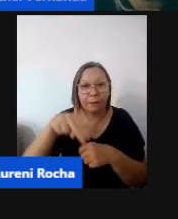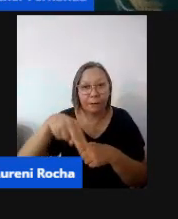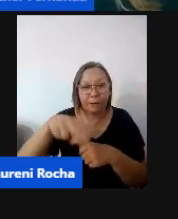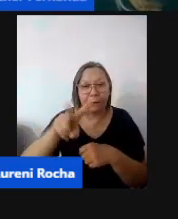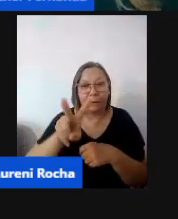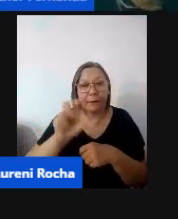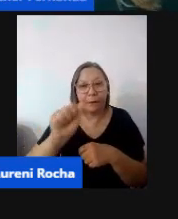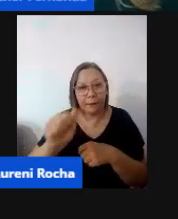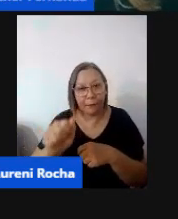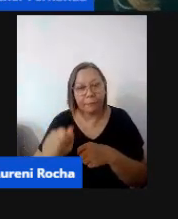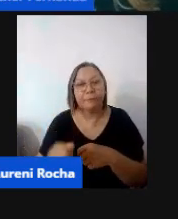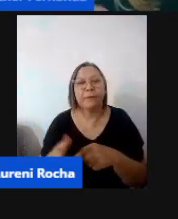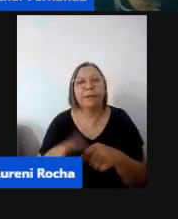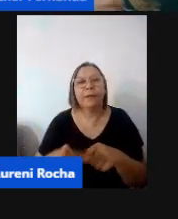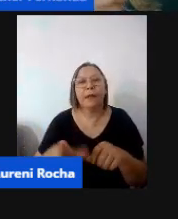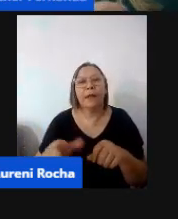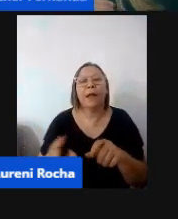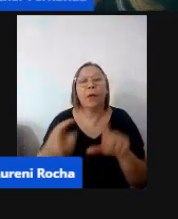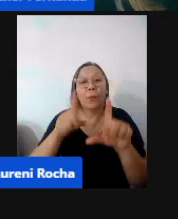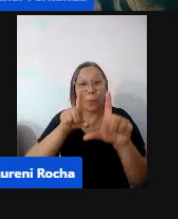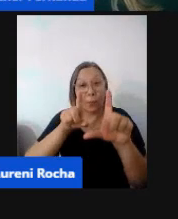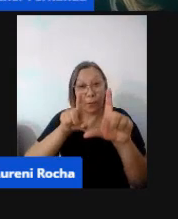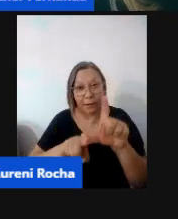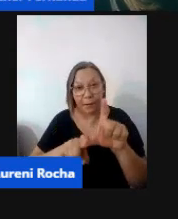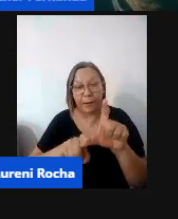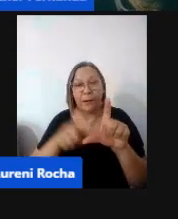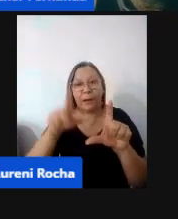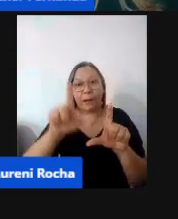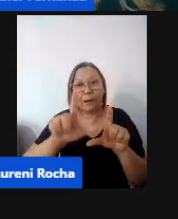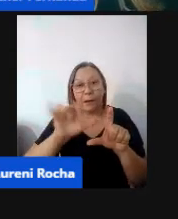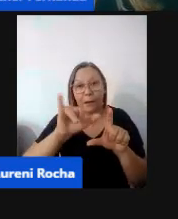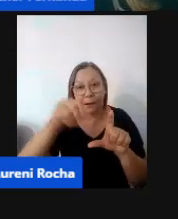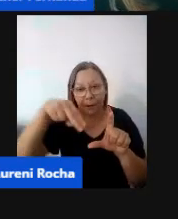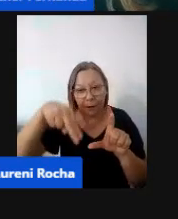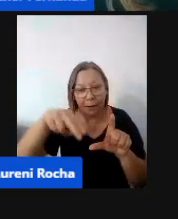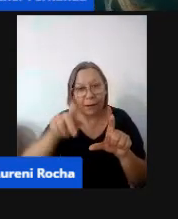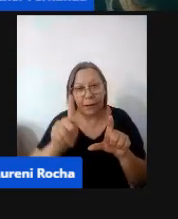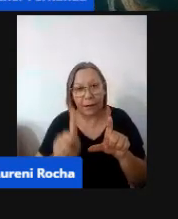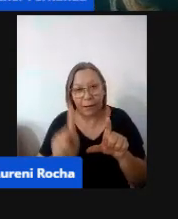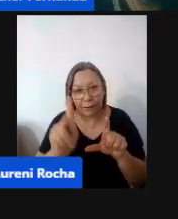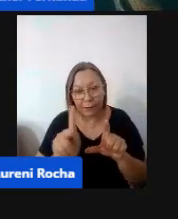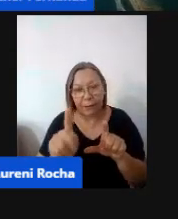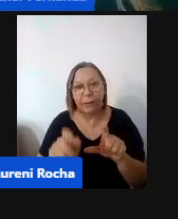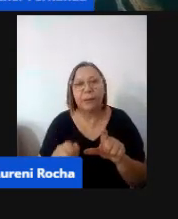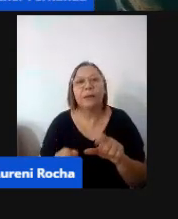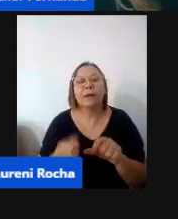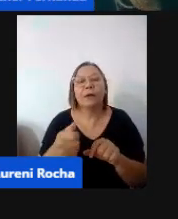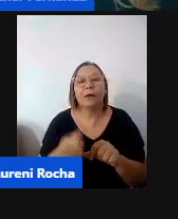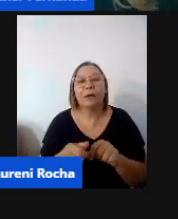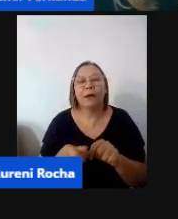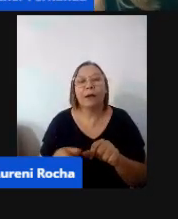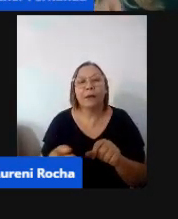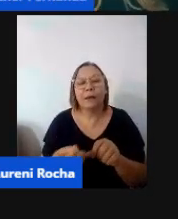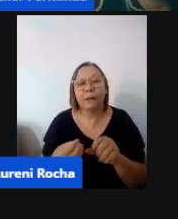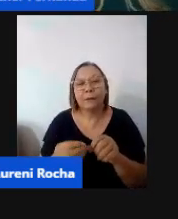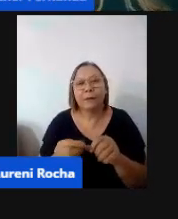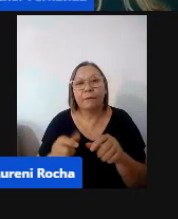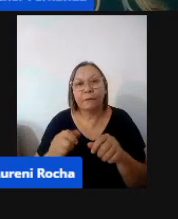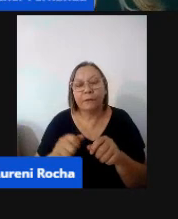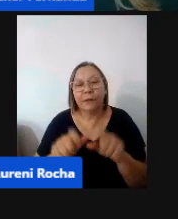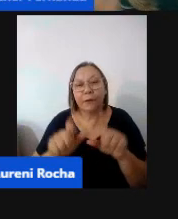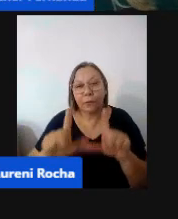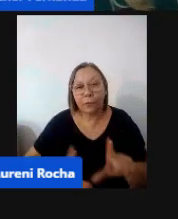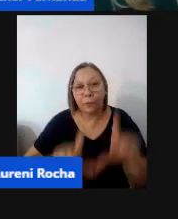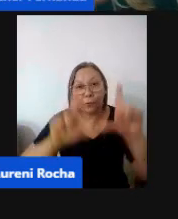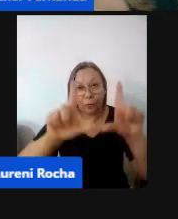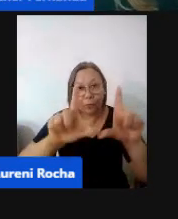aluno acesse e o próprio Canva gera um código QR, né, um QR Code, que o aluno pode ter